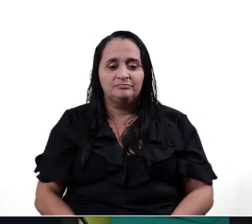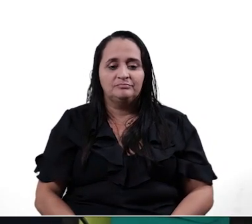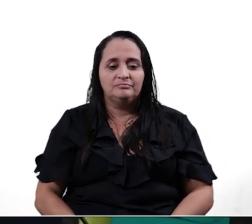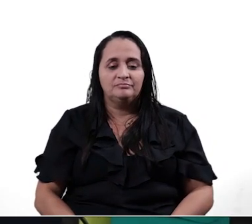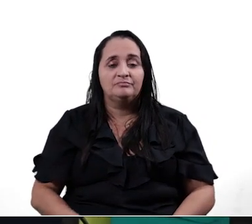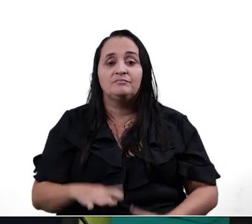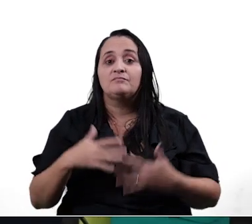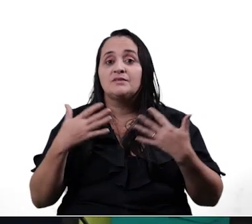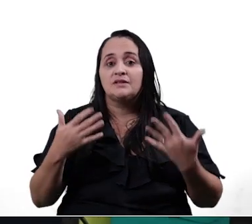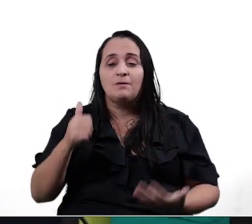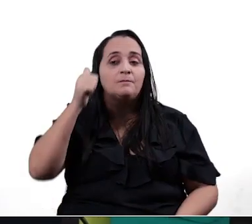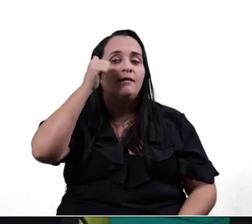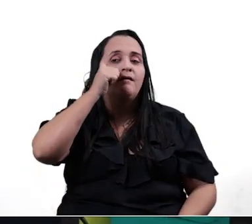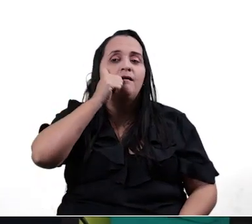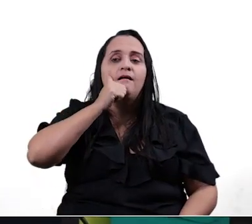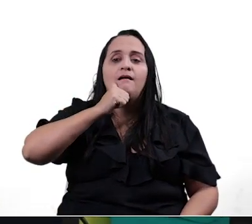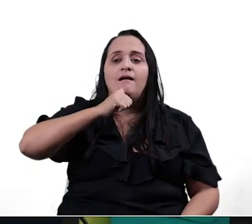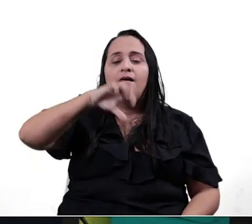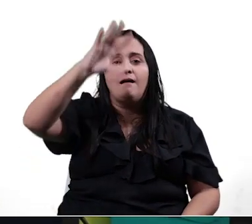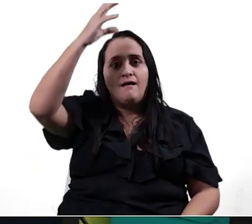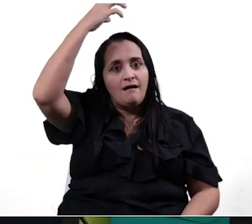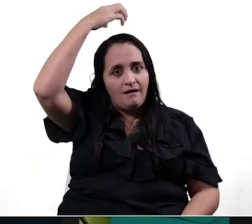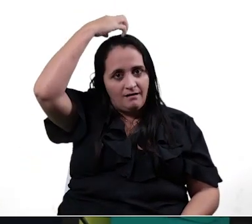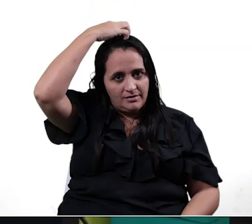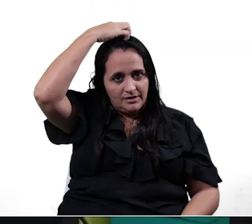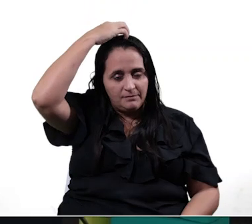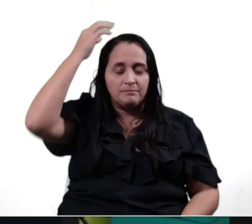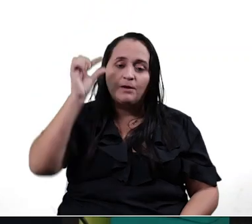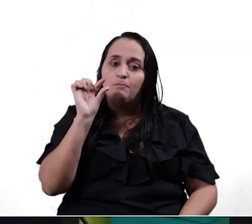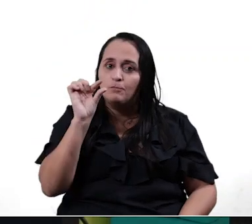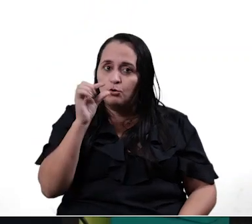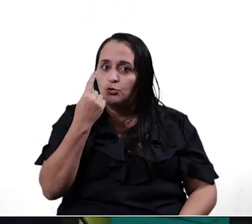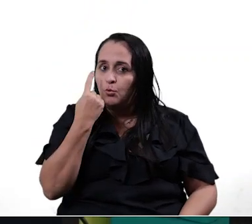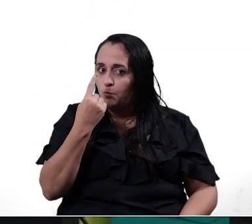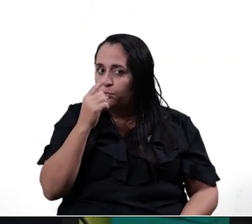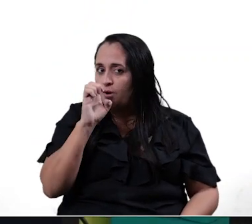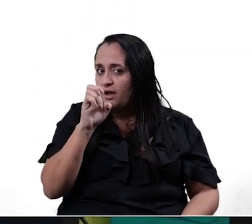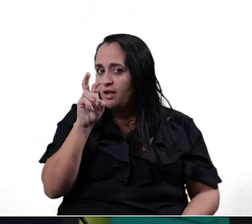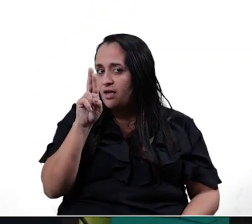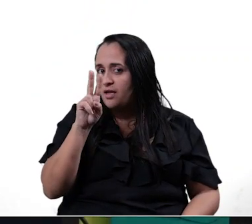a rainha colocou a ervilha embaixo do colchão. A princesa foi dormir.